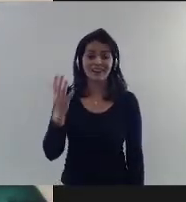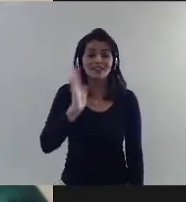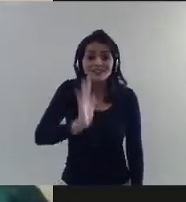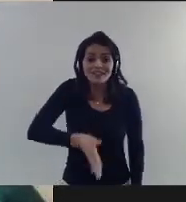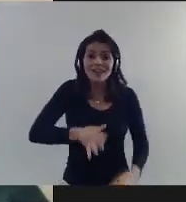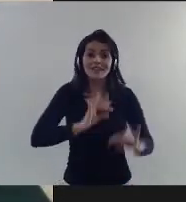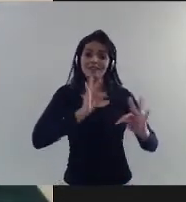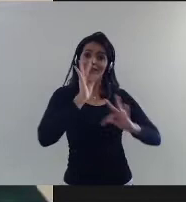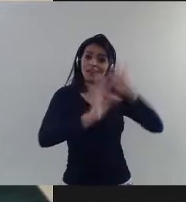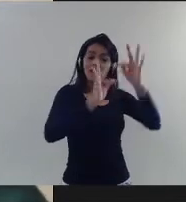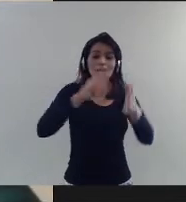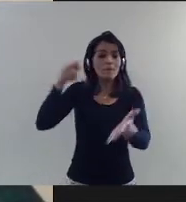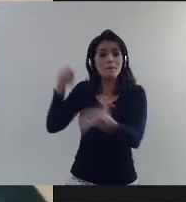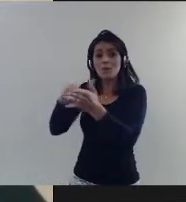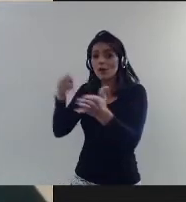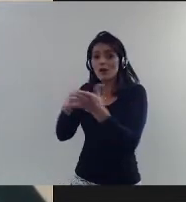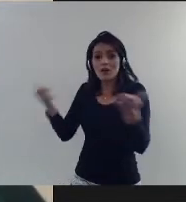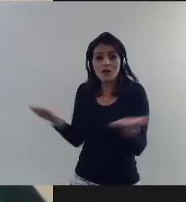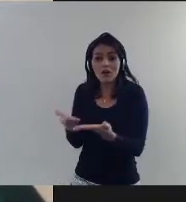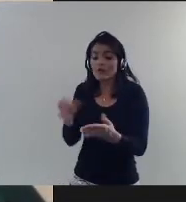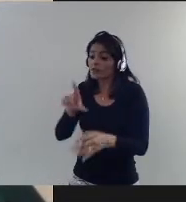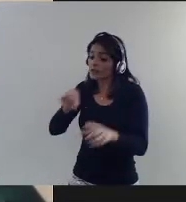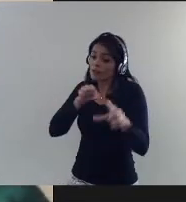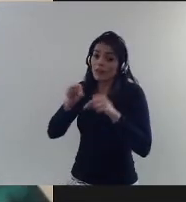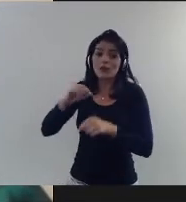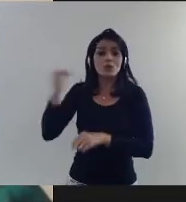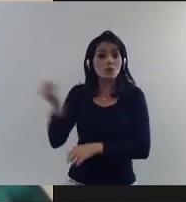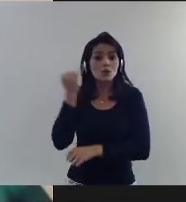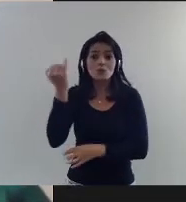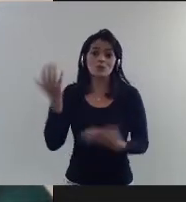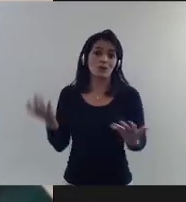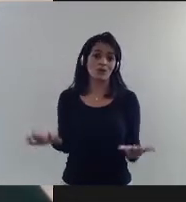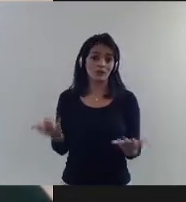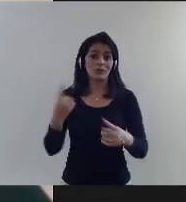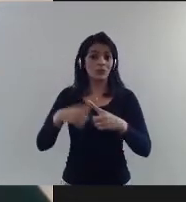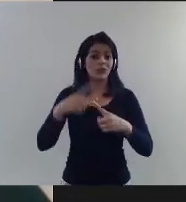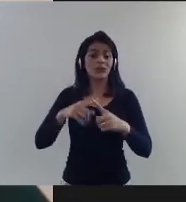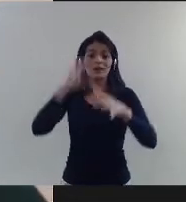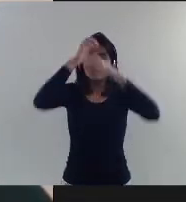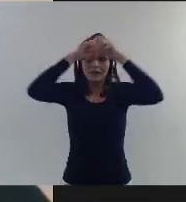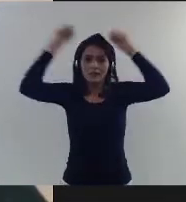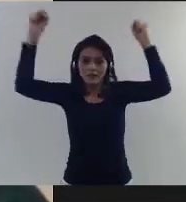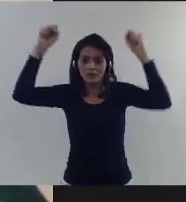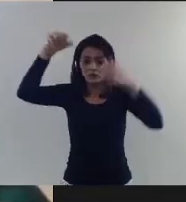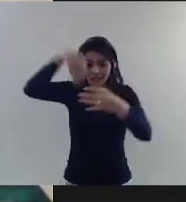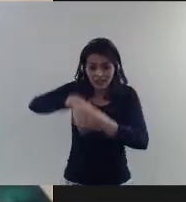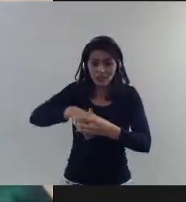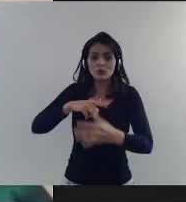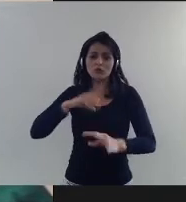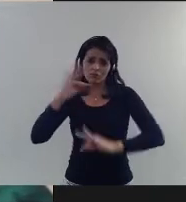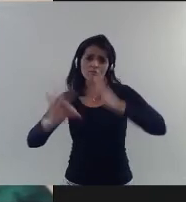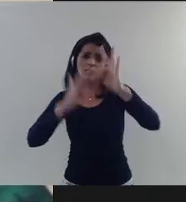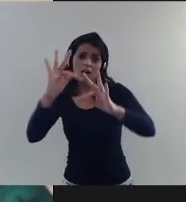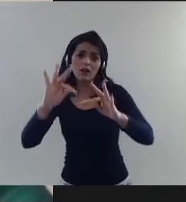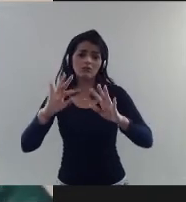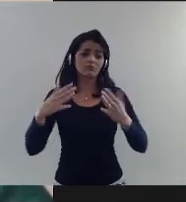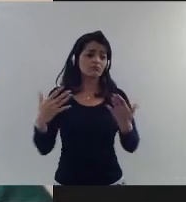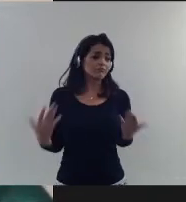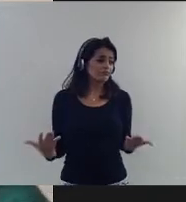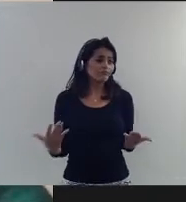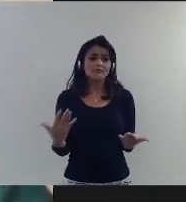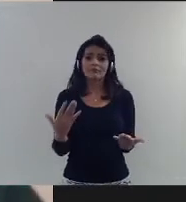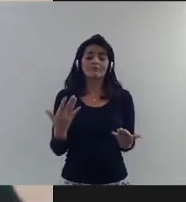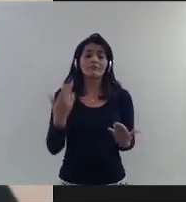imposições tecnológicas que estão sendo colocadas nos tribunais, porque não vamos ter mais espaço